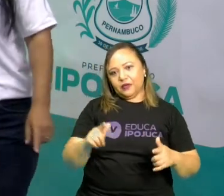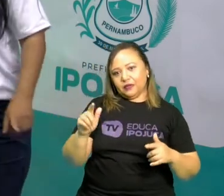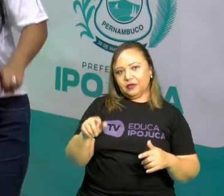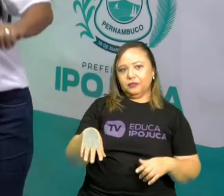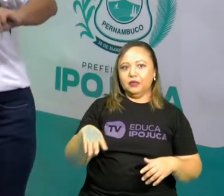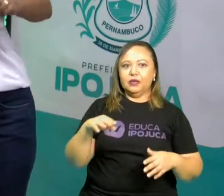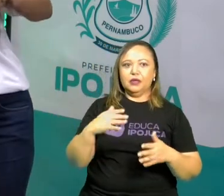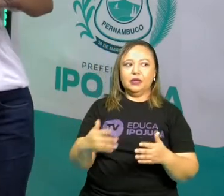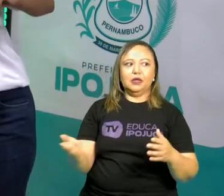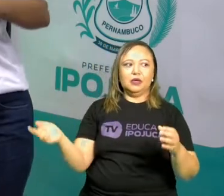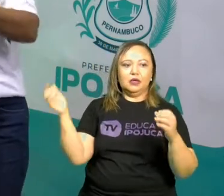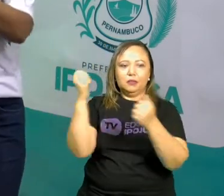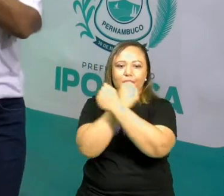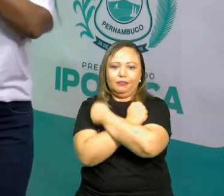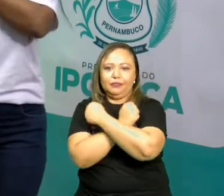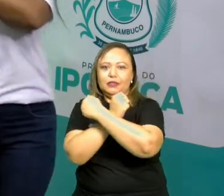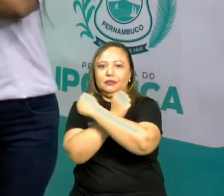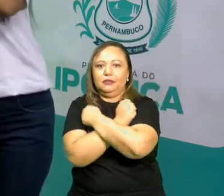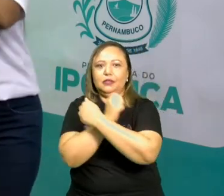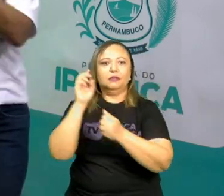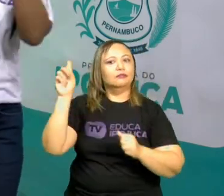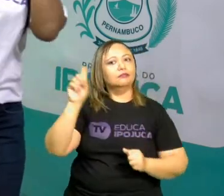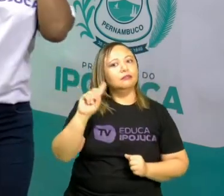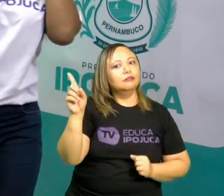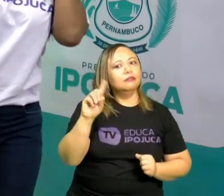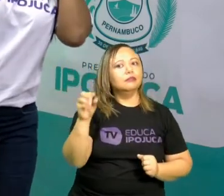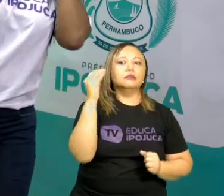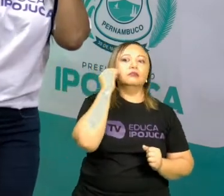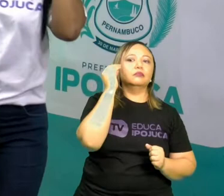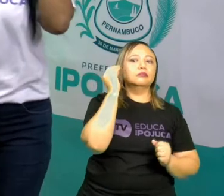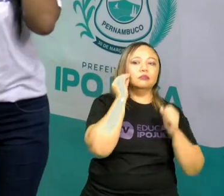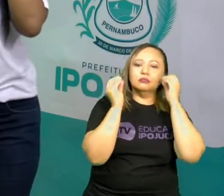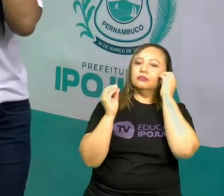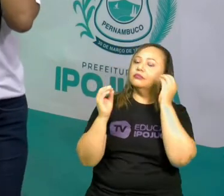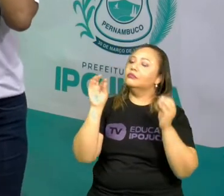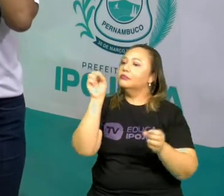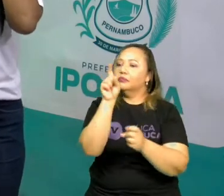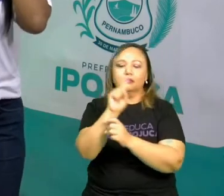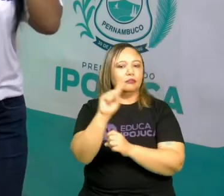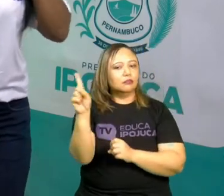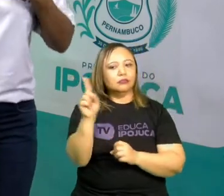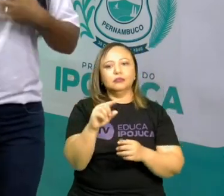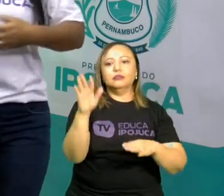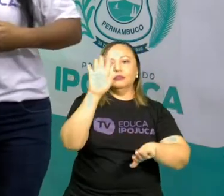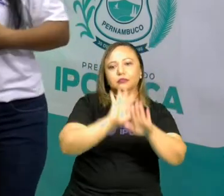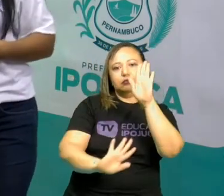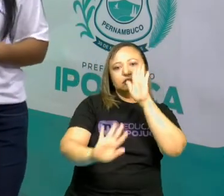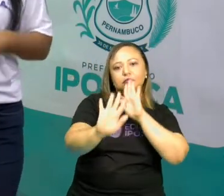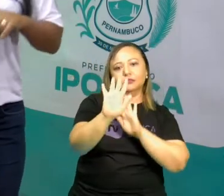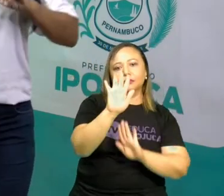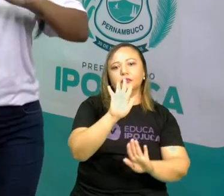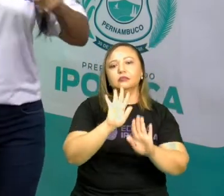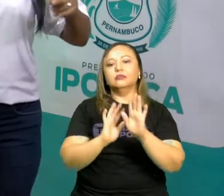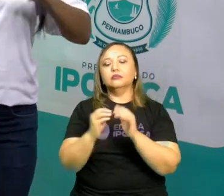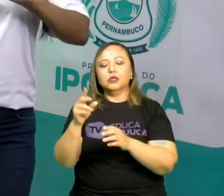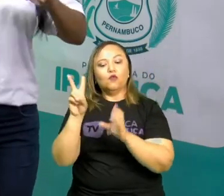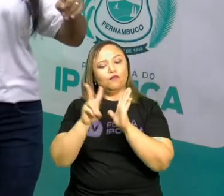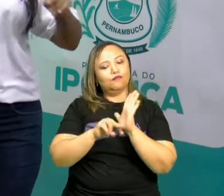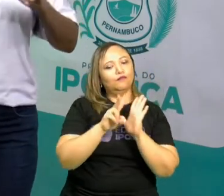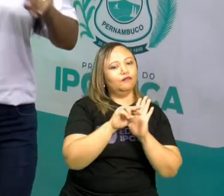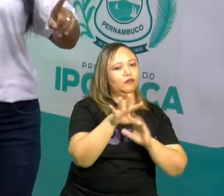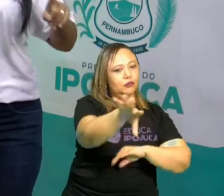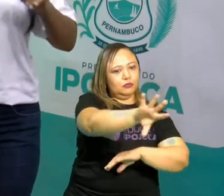Não pode abraçar, não pode beijar, pois tem que cuidar pro vírus não vir